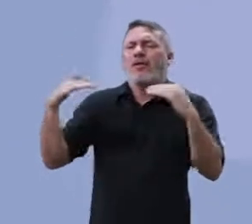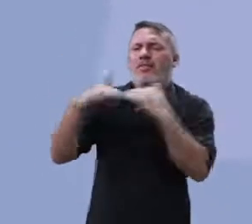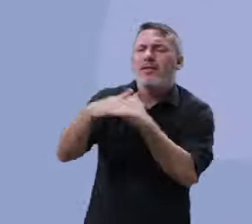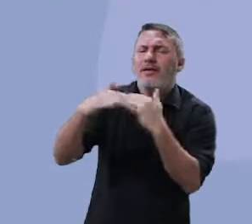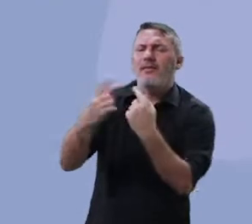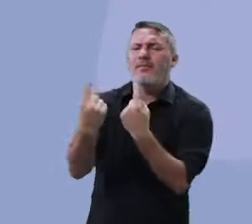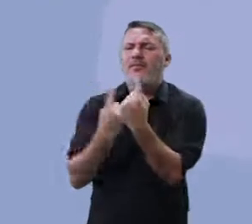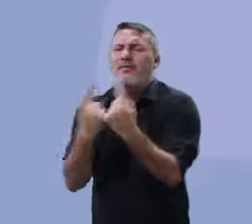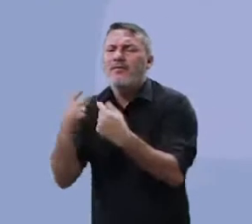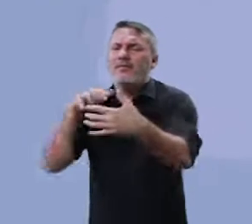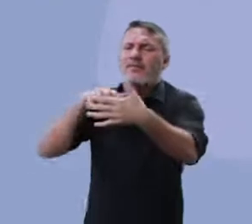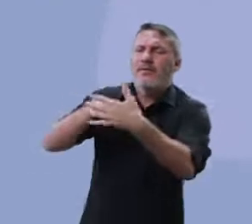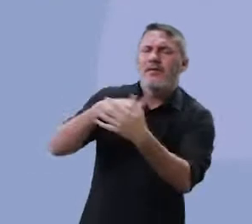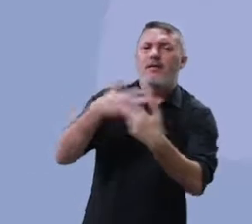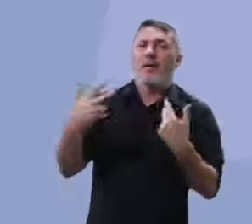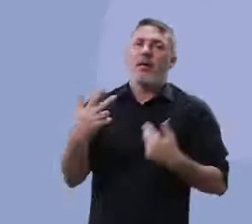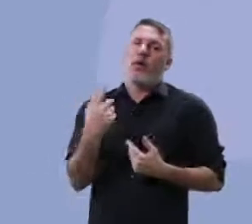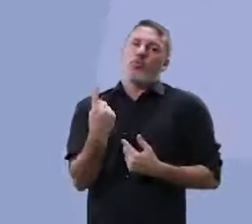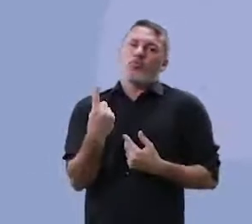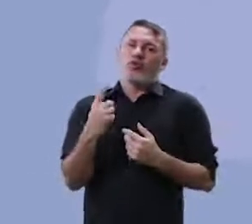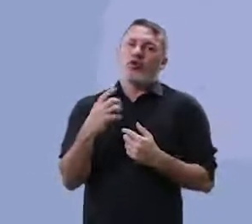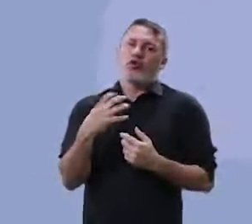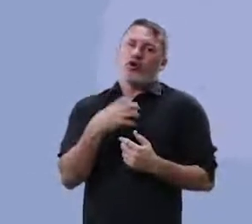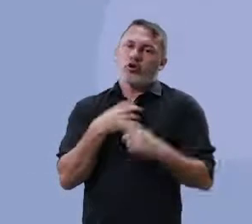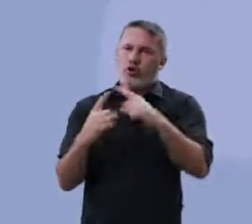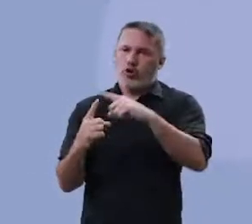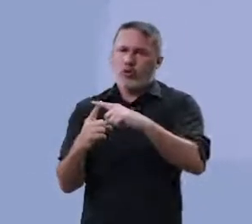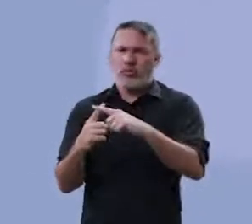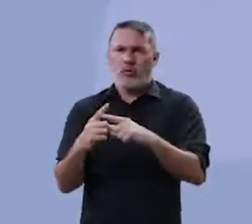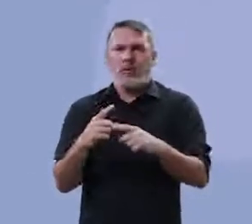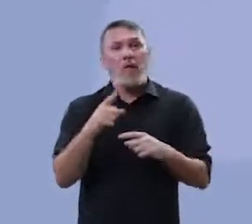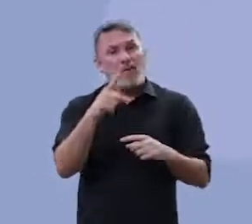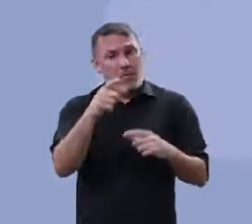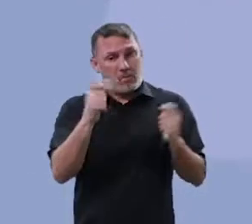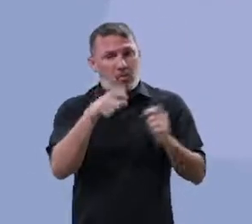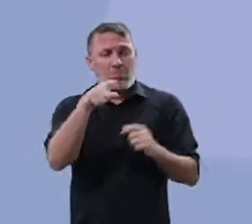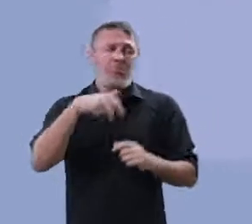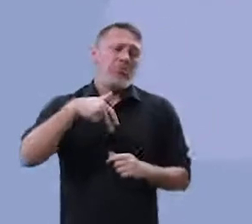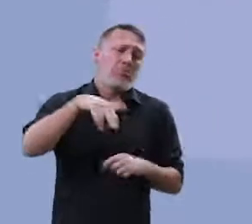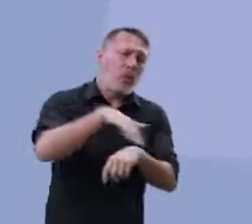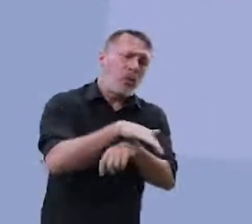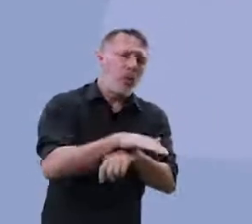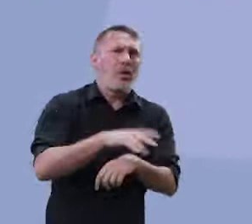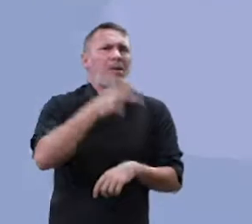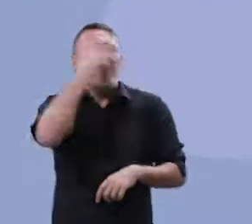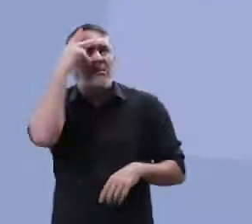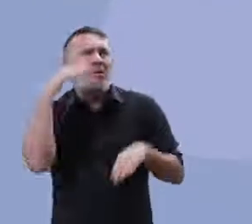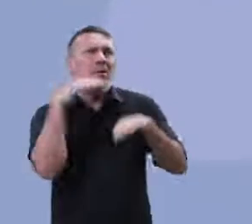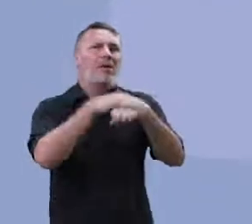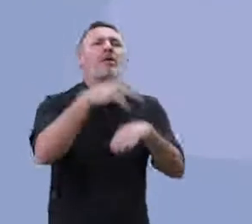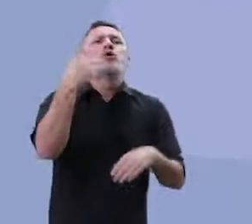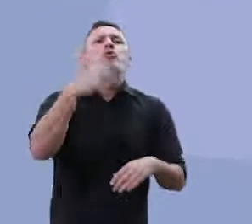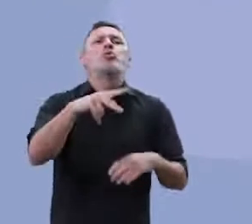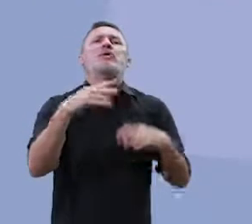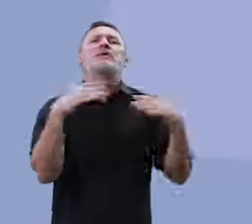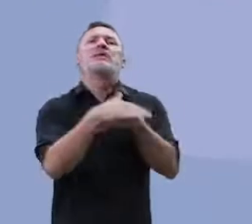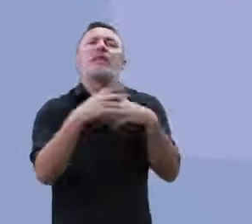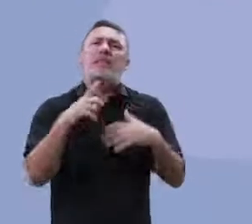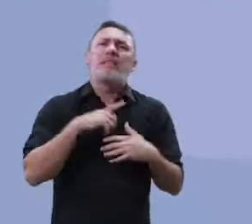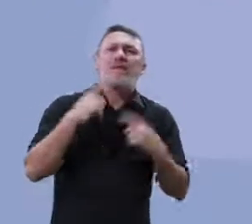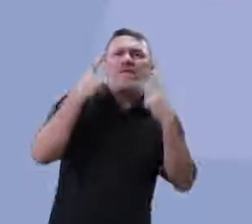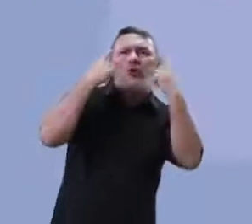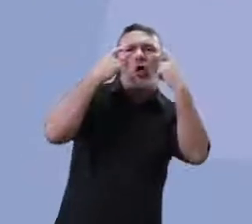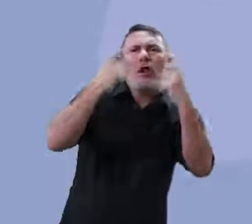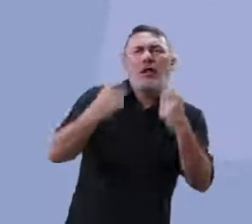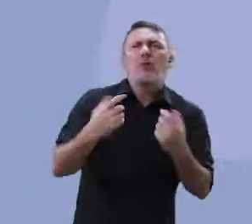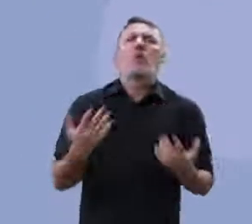no trânsito é um. Então, se eu falo com vocês o seguinte, hoje vocês podem sair na rua e alguém perguntar, olha, que tipo de violência tem na